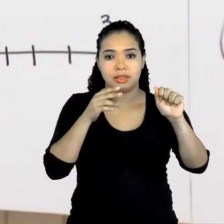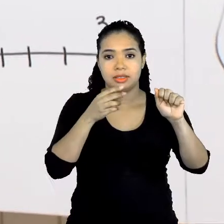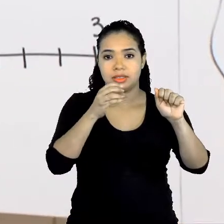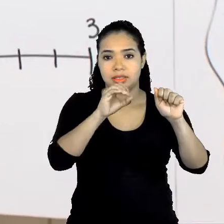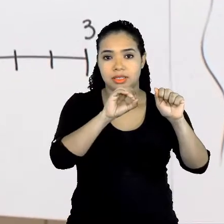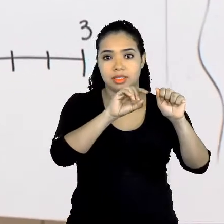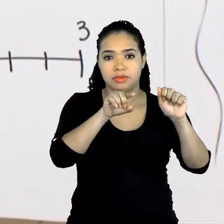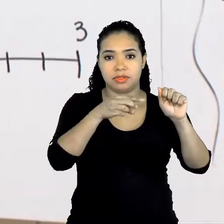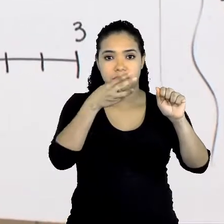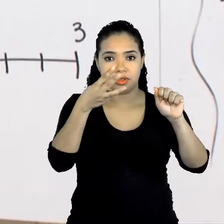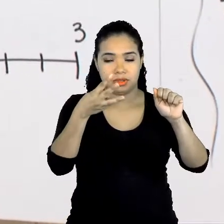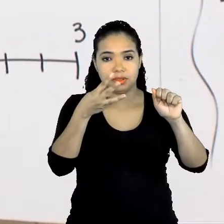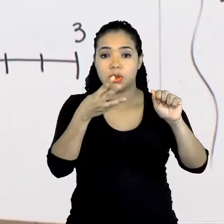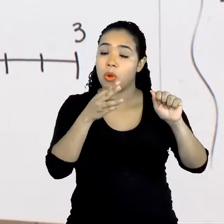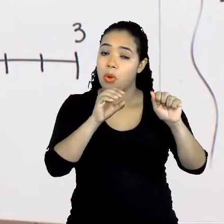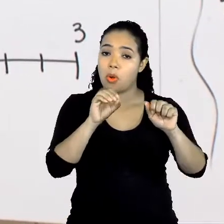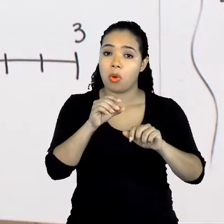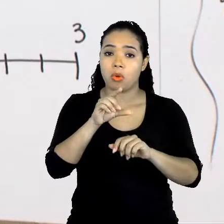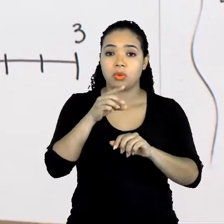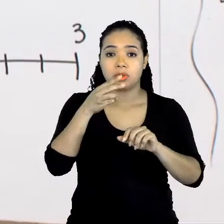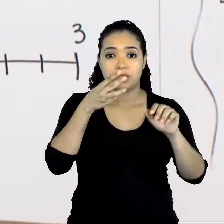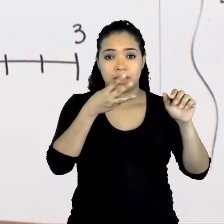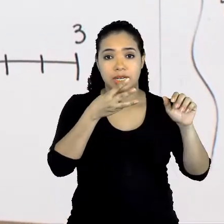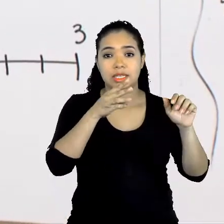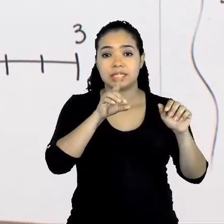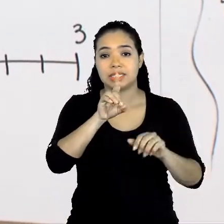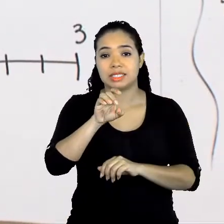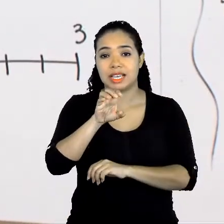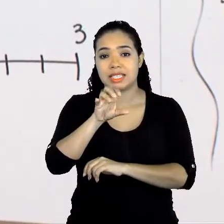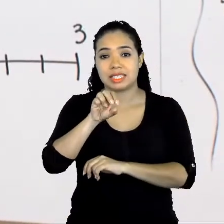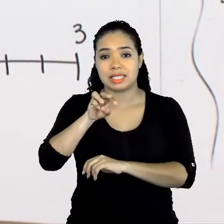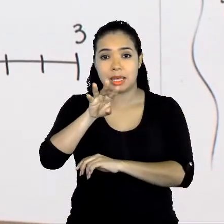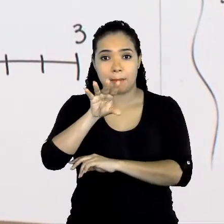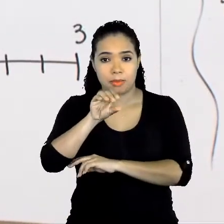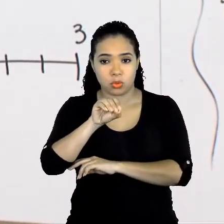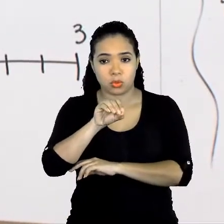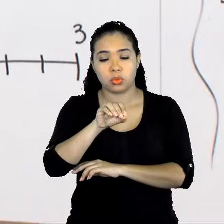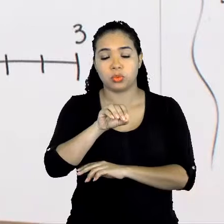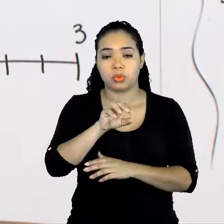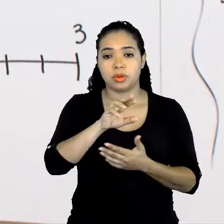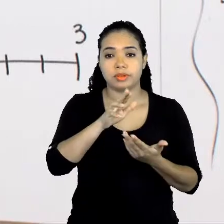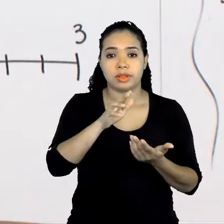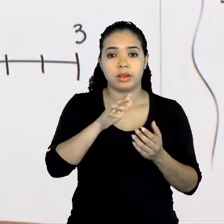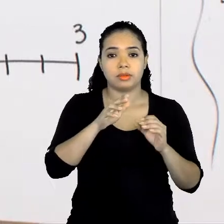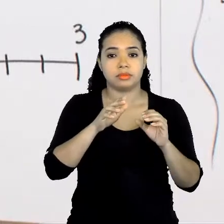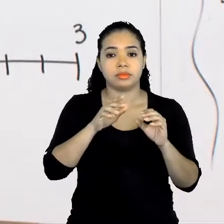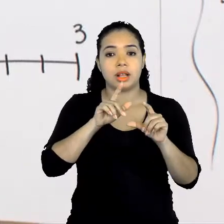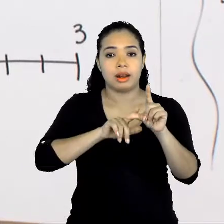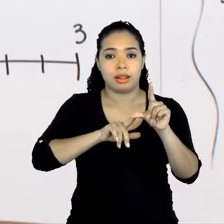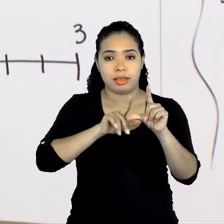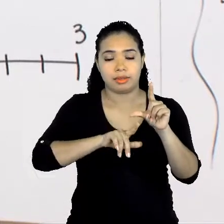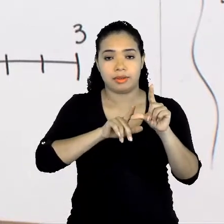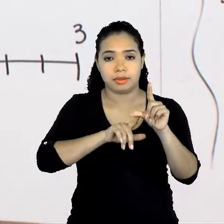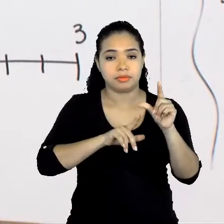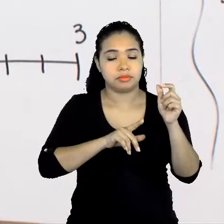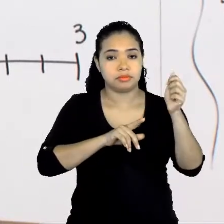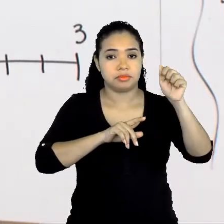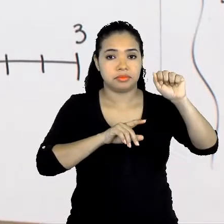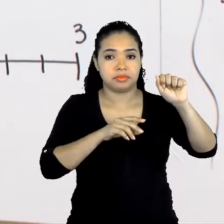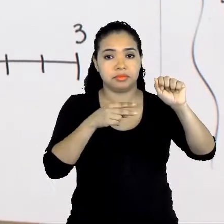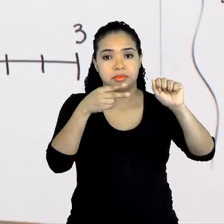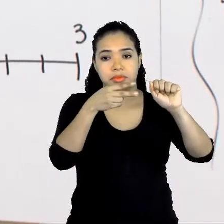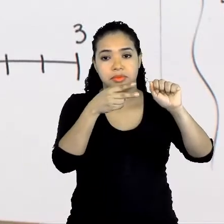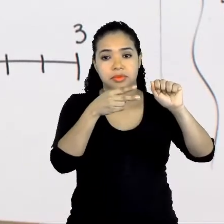Eu leio 3 décimos. Eu coloquei representando uma letra esse número, para que eu